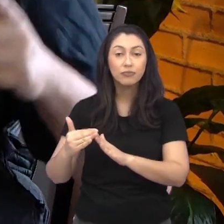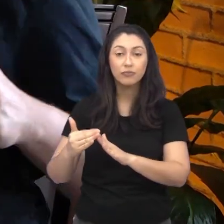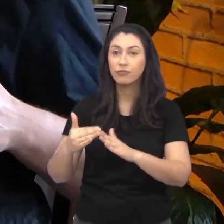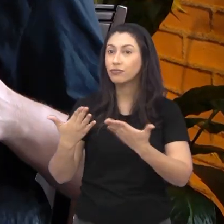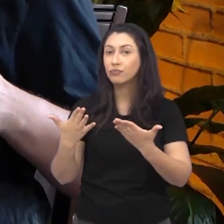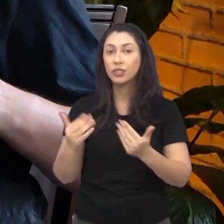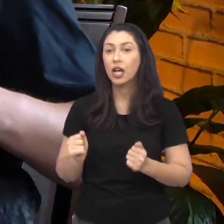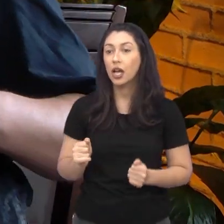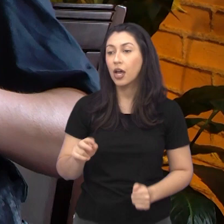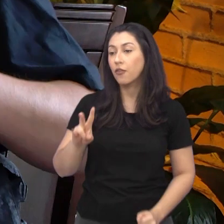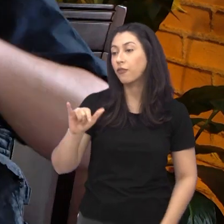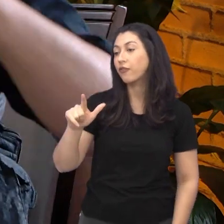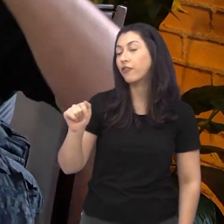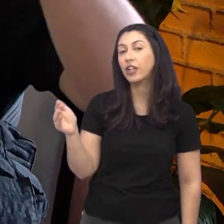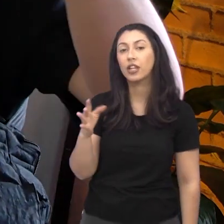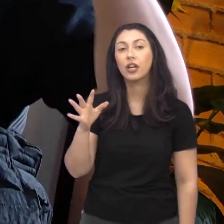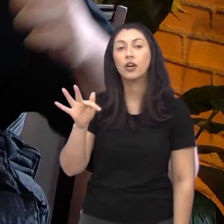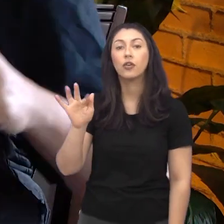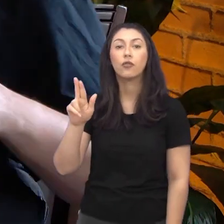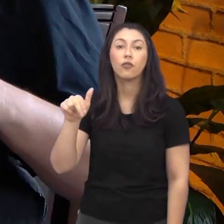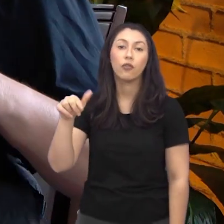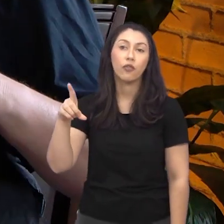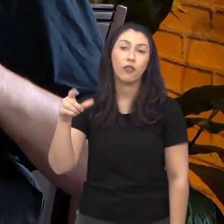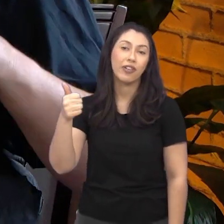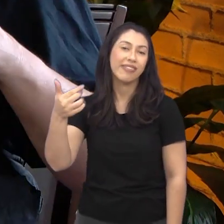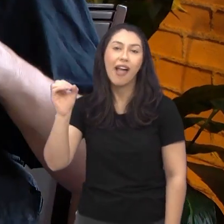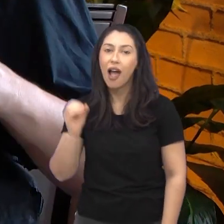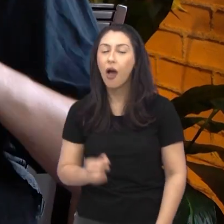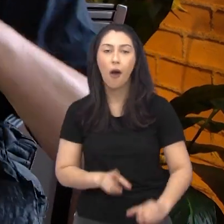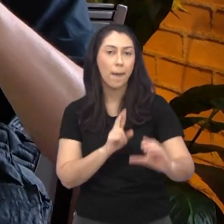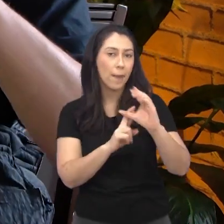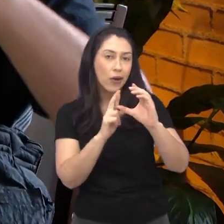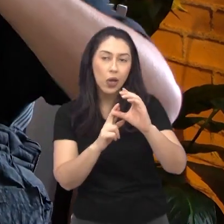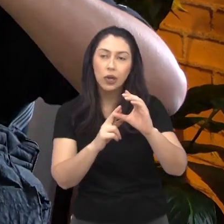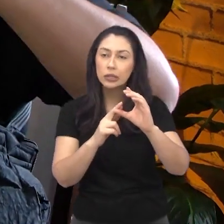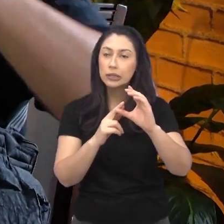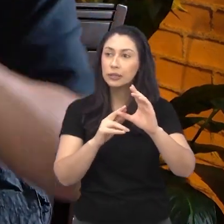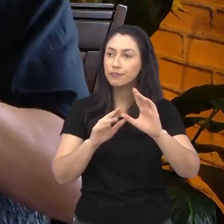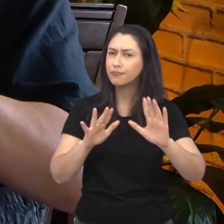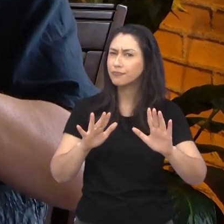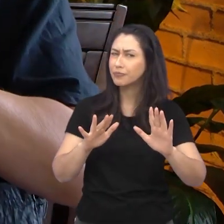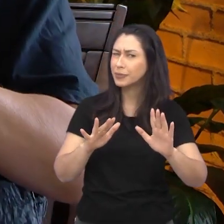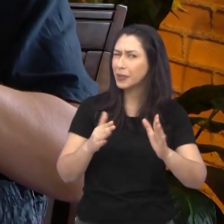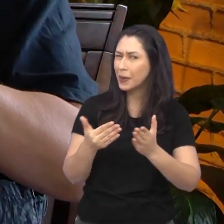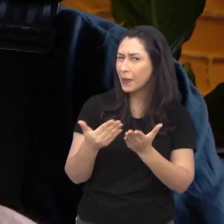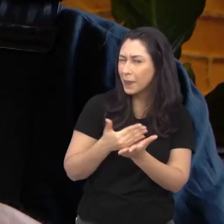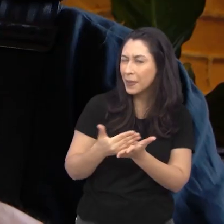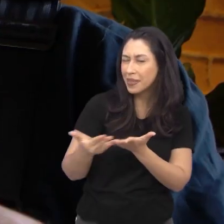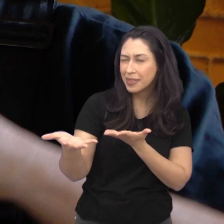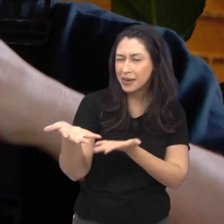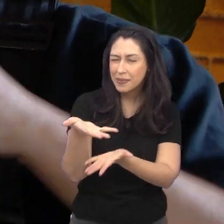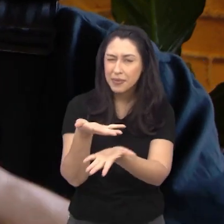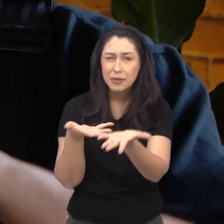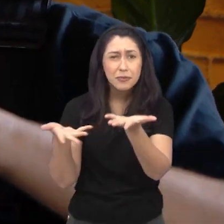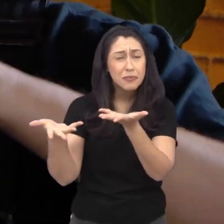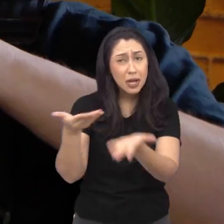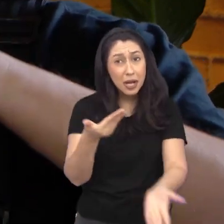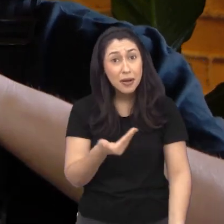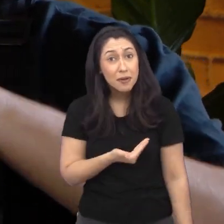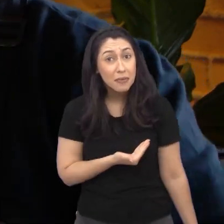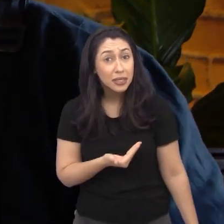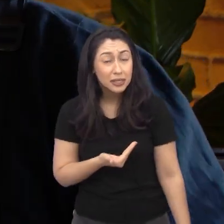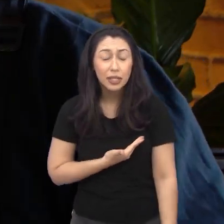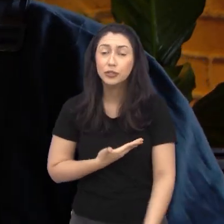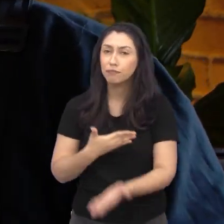da Vila Fundão, do Capão Redondo, entendeu? E eu comecei a fazer uma amizade com esses caras. E nessa que eu comecei a